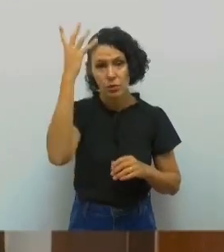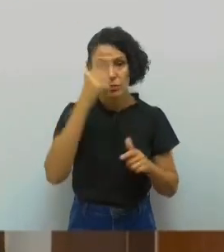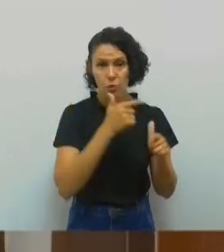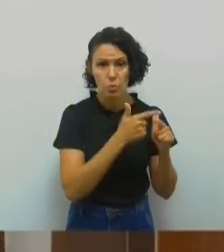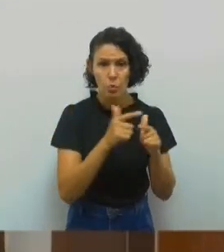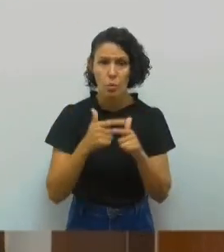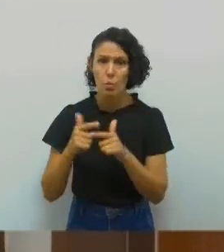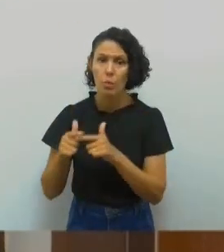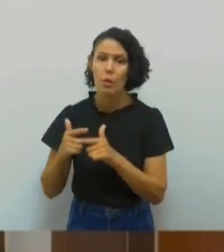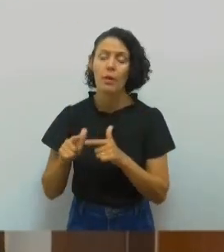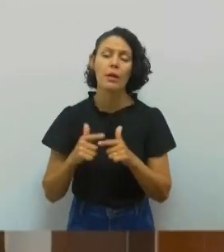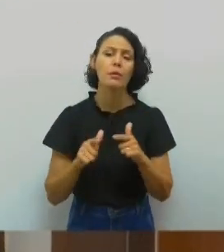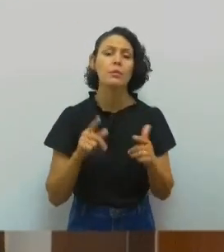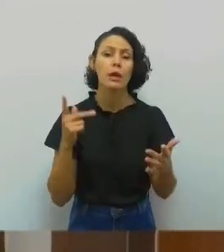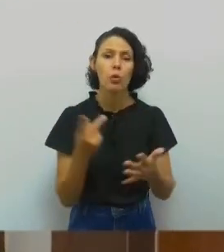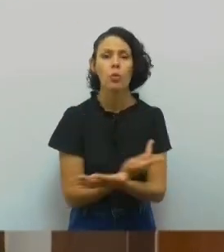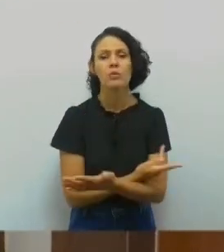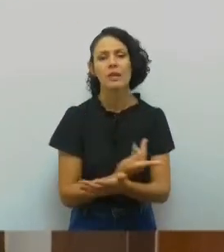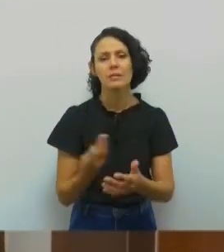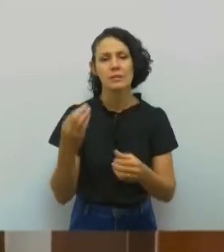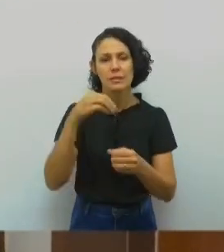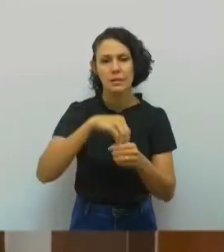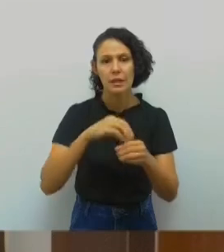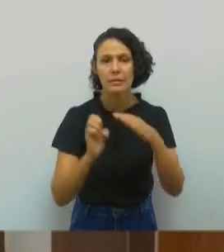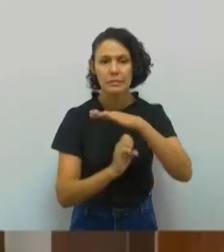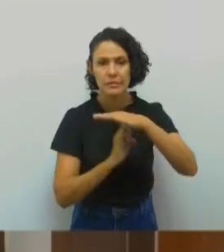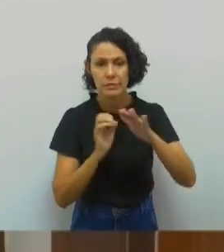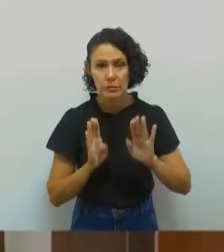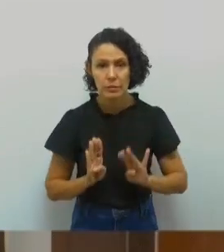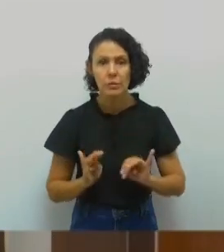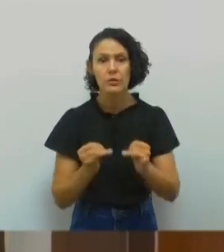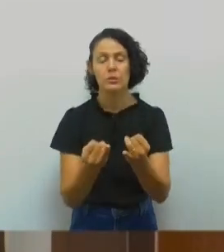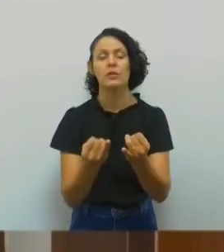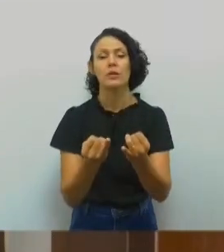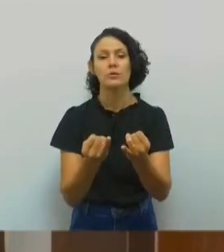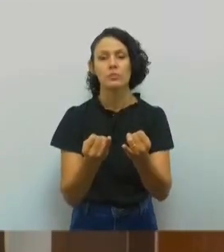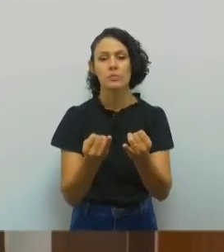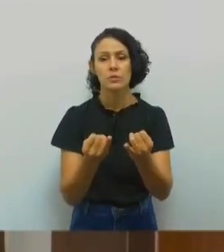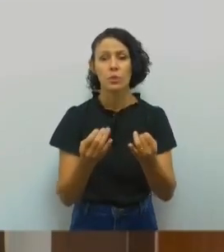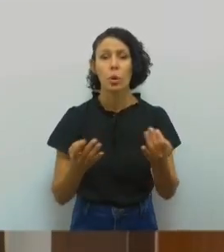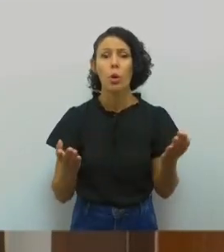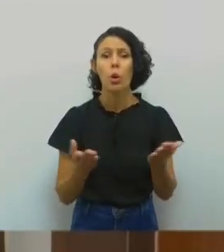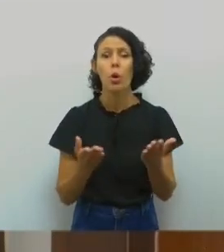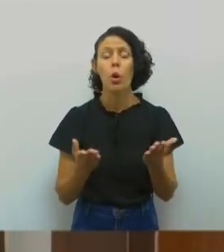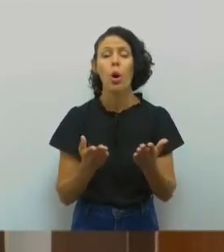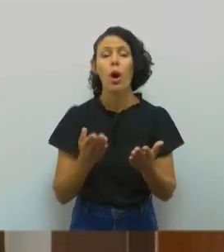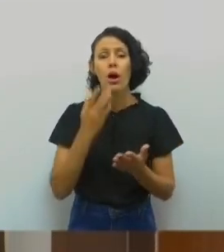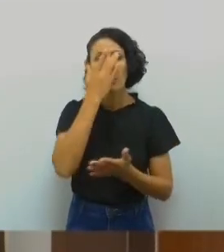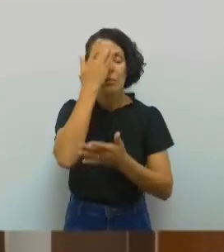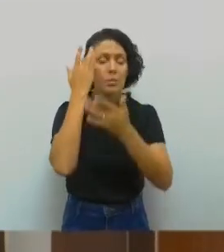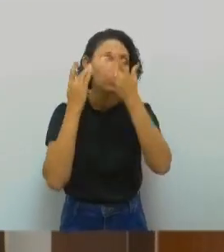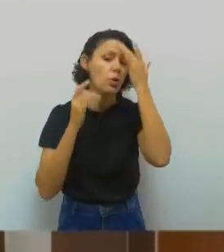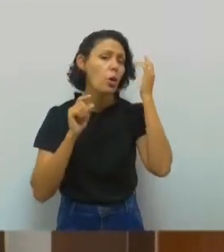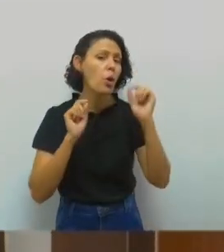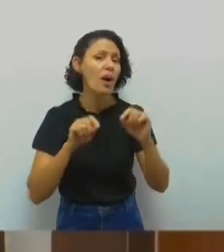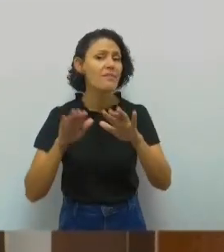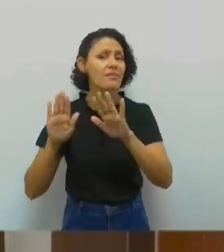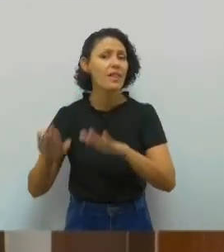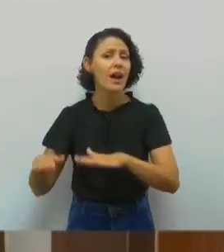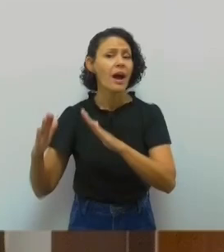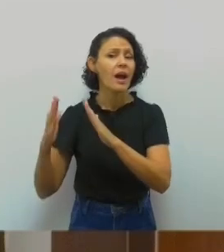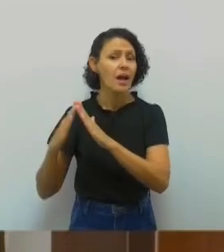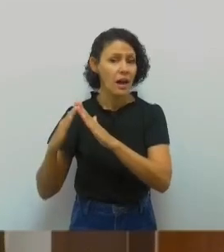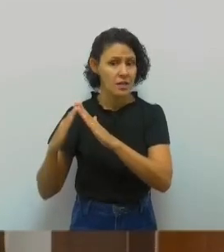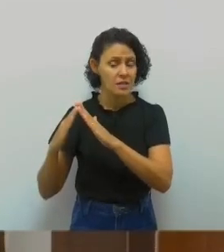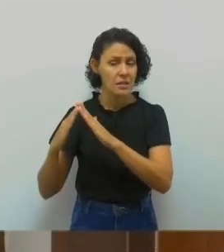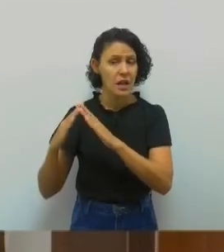orientação daqueles trabalhadores que tem lá Metalúrgico é ficar em casa orientação essa dada pelo seu